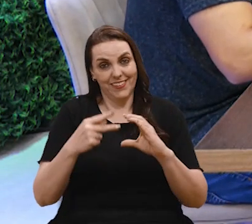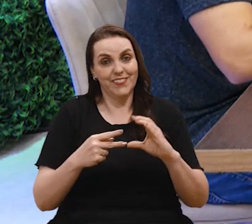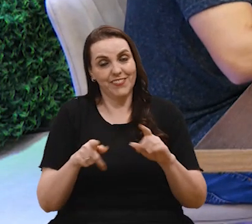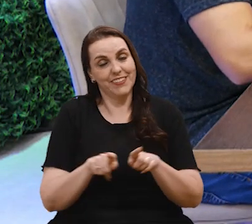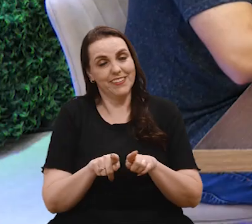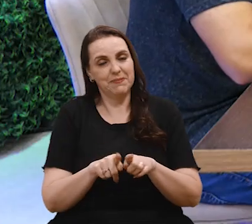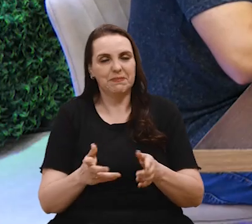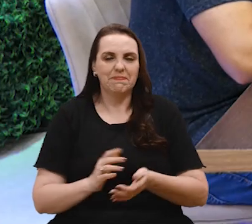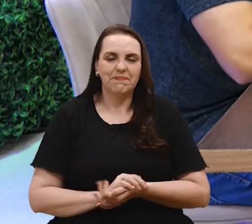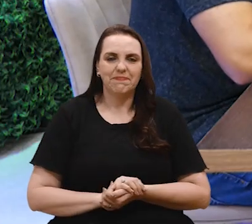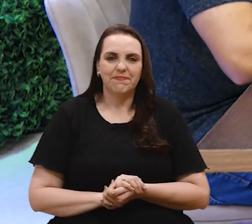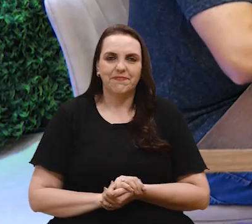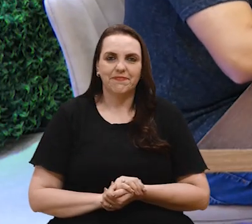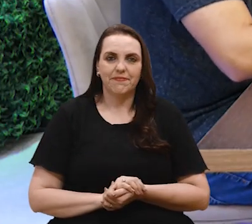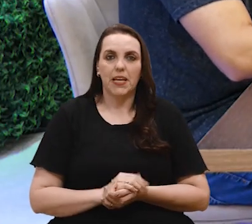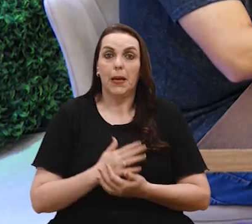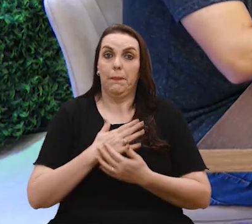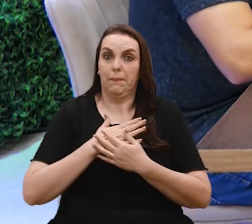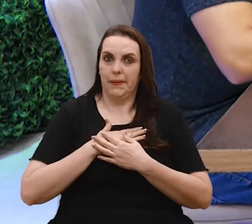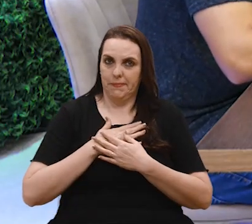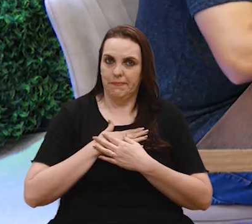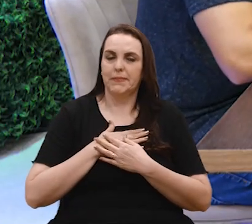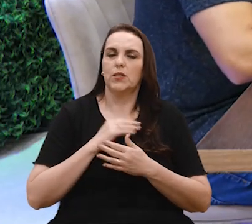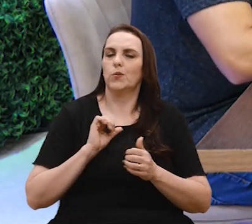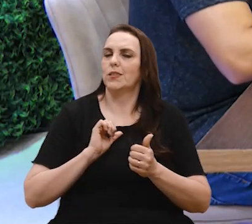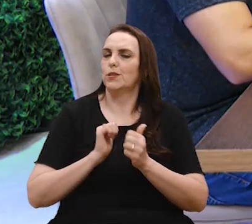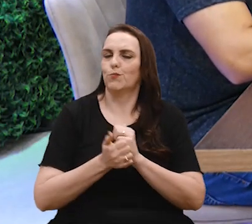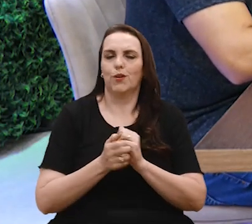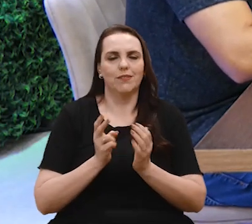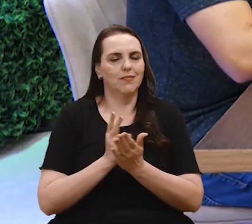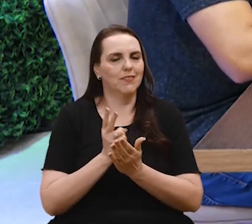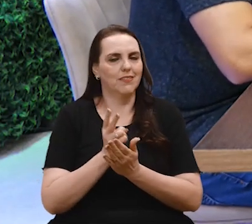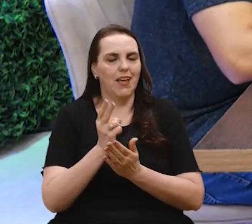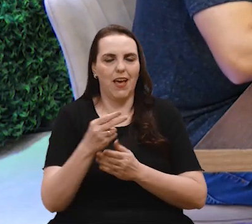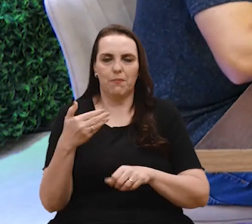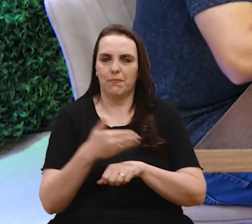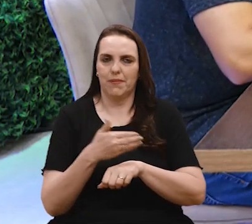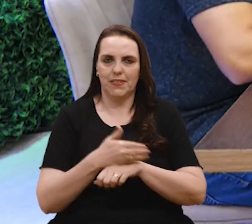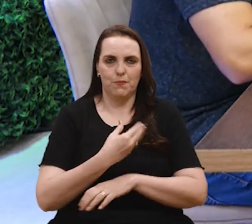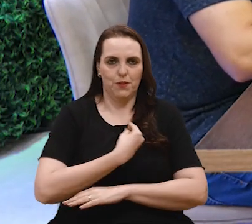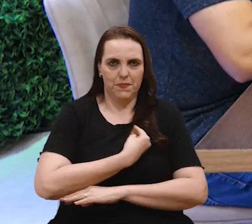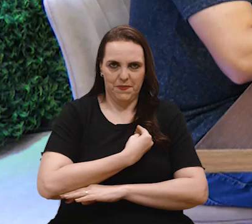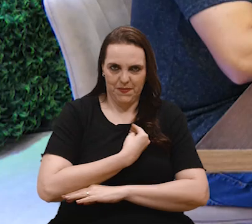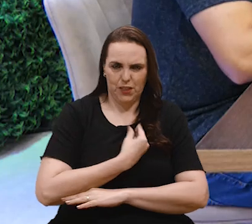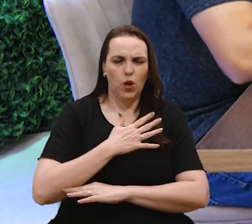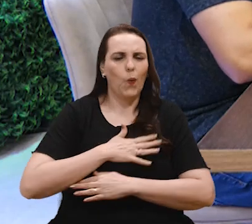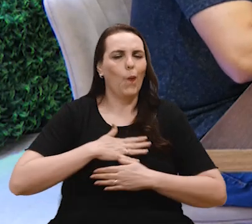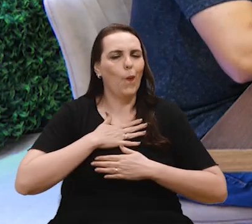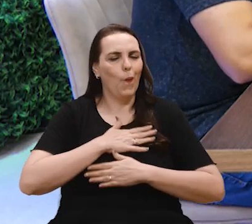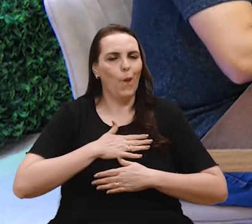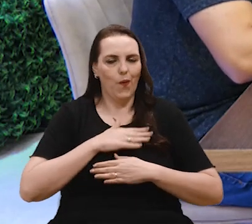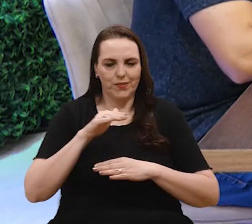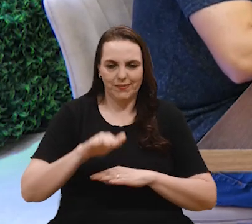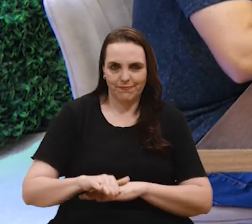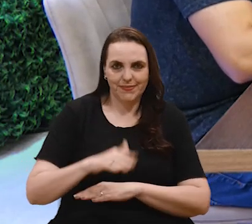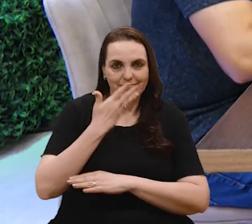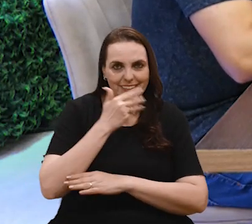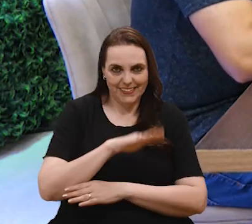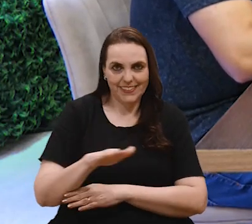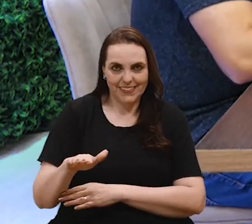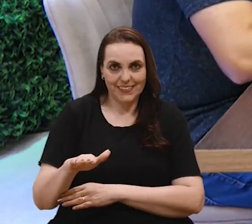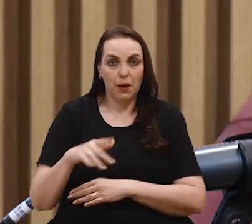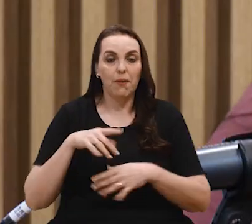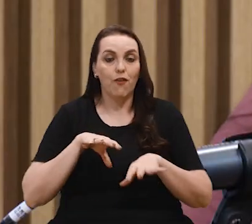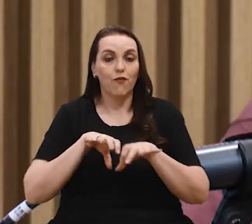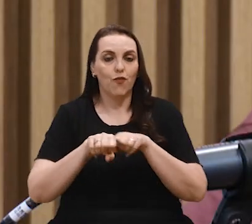de Vereadores, né? Uhum. Para mim também o esporte sempre fez parte da minha vida. Gosto muito desde criança. E pela minha